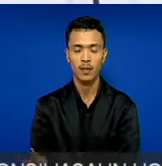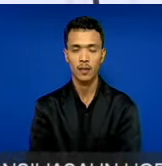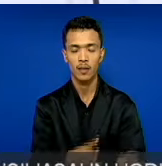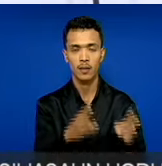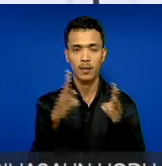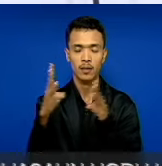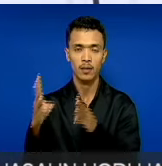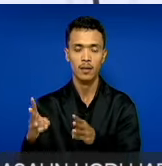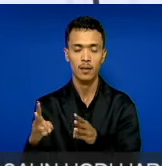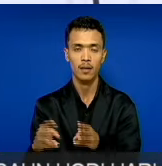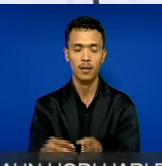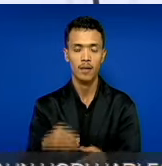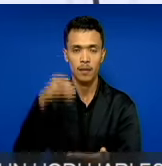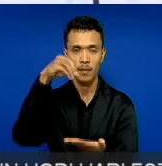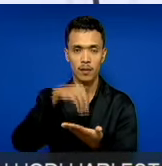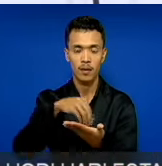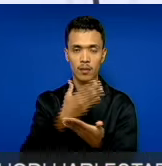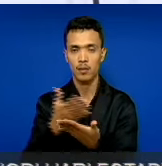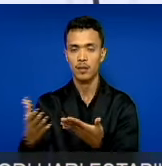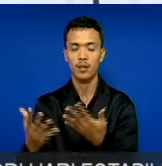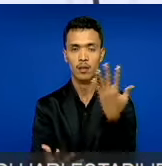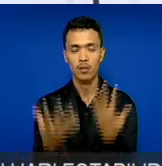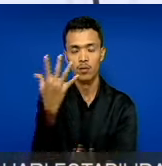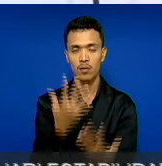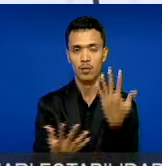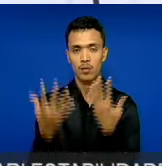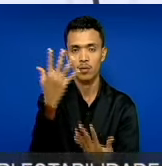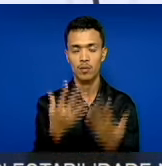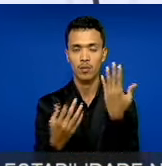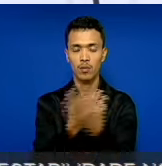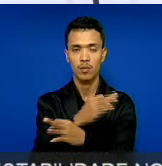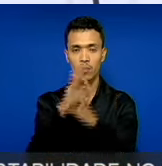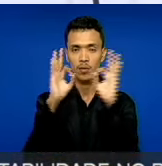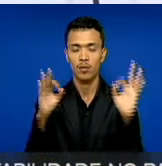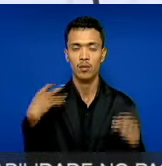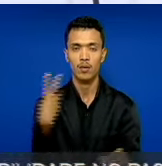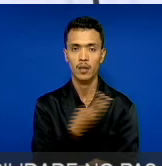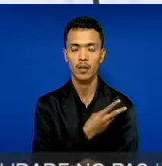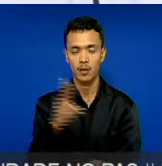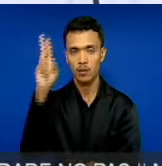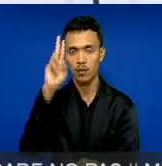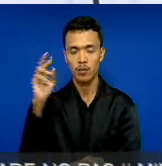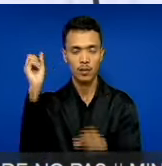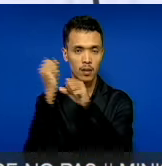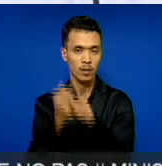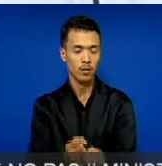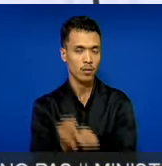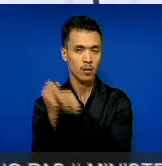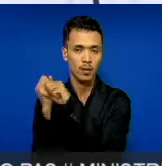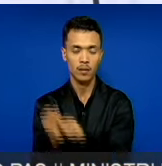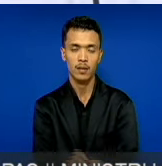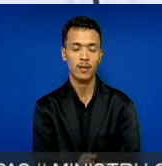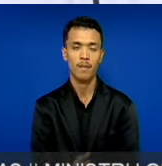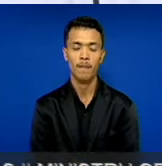ba izizi ne ma tayam ni kipamento ita ba sunu ti hutu. Ne ita ita huzu ita ne aishua kin sara ba ke. Au